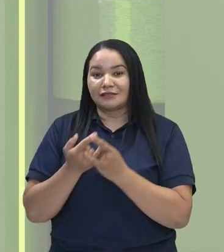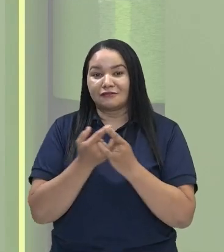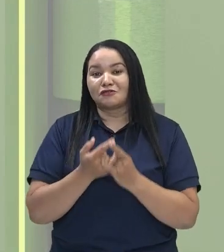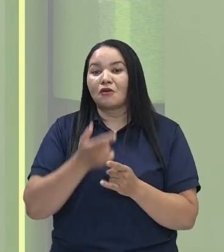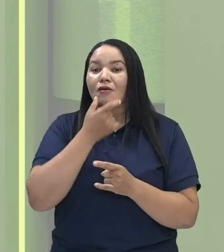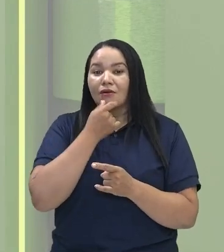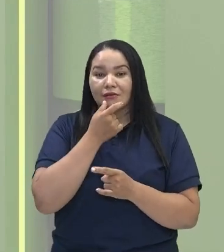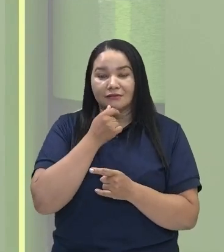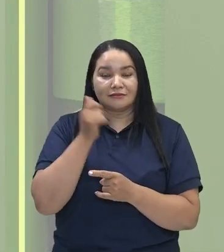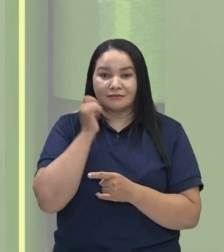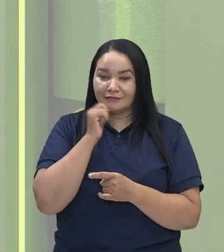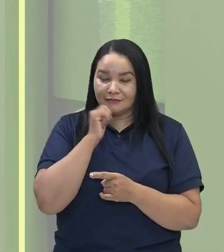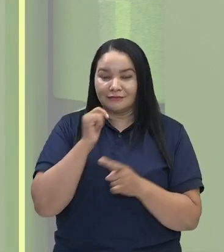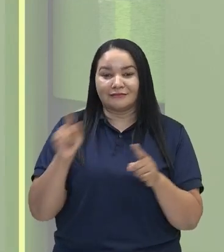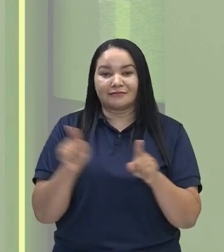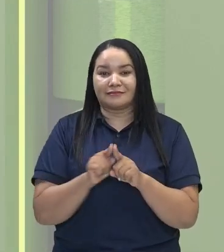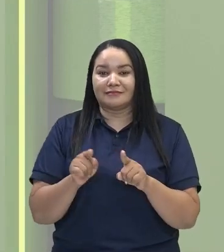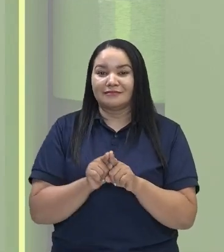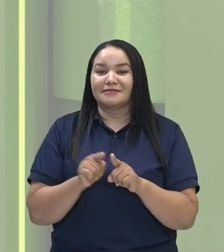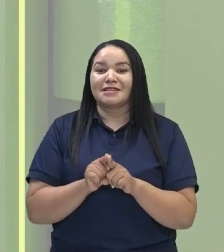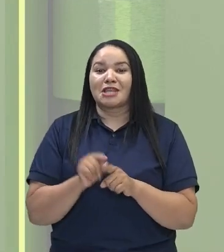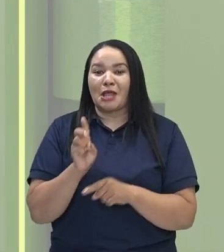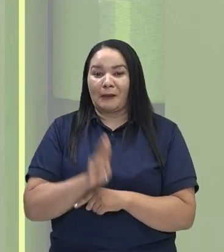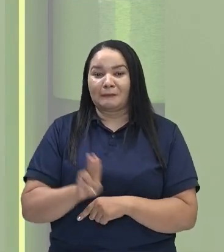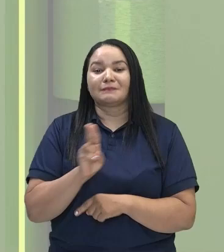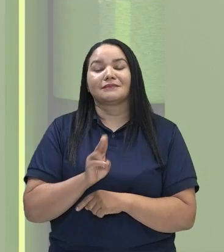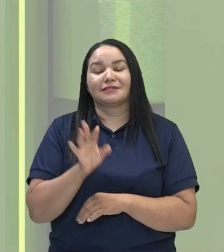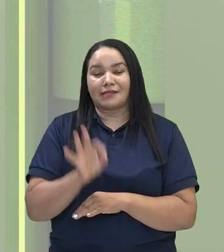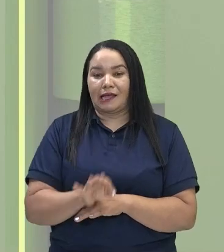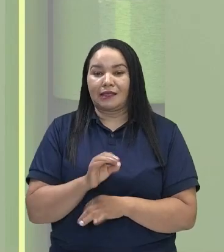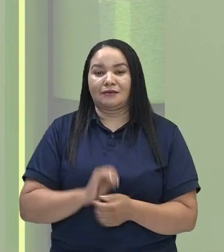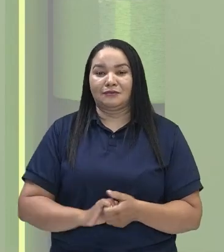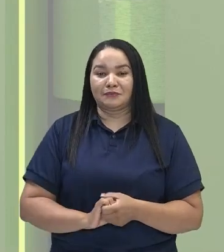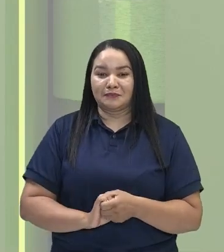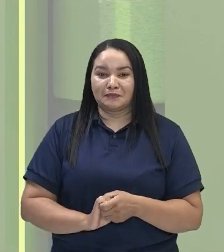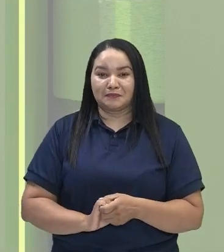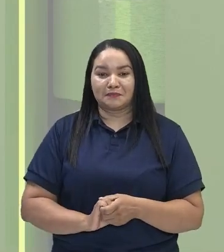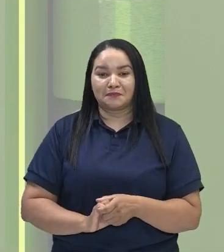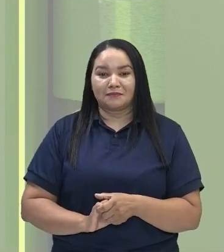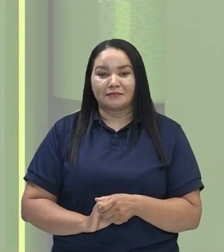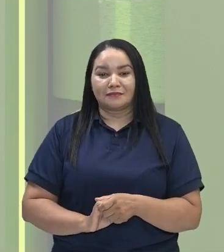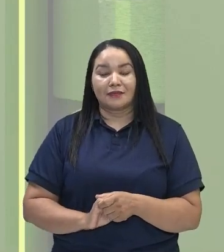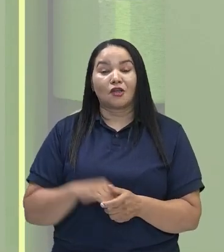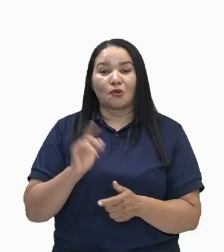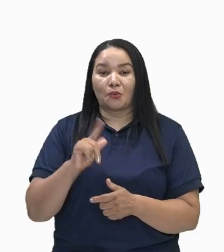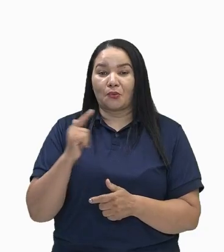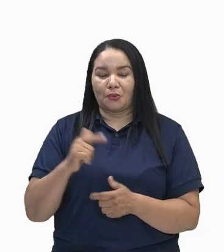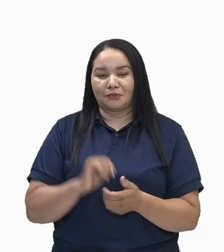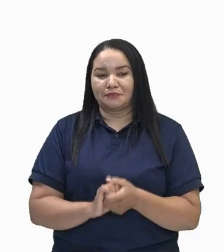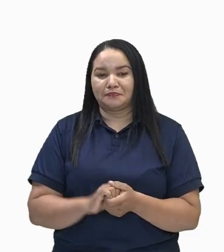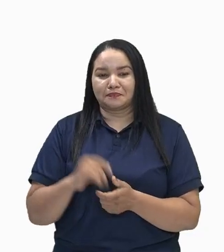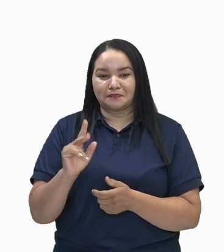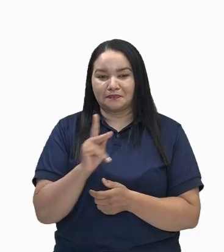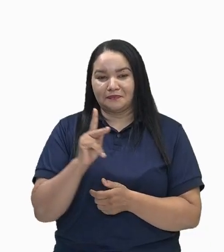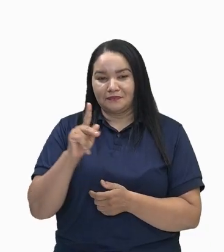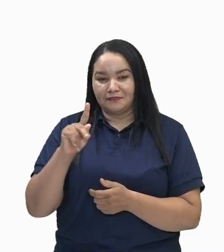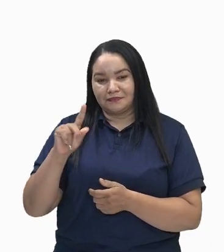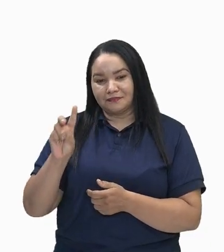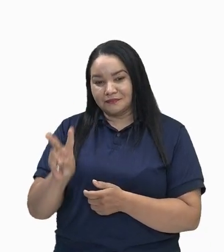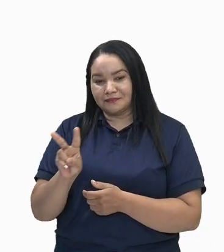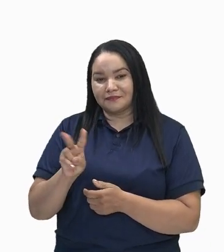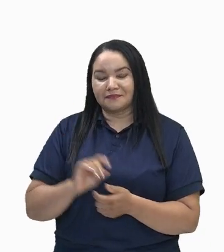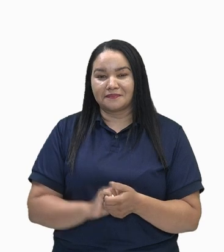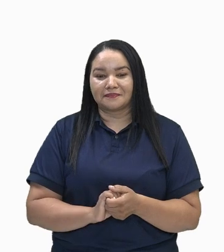quanto feminino, certo? E agora nós passamos para o HPV. O que é o